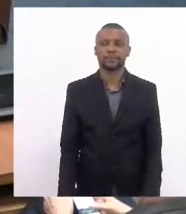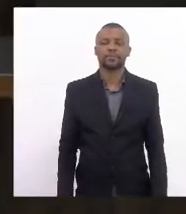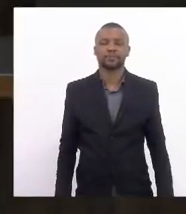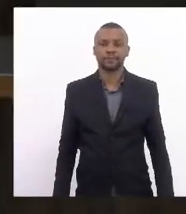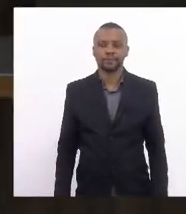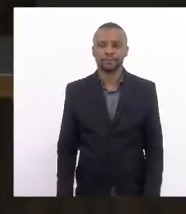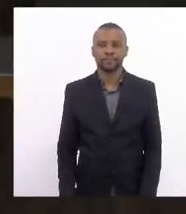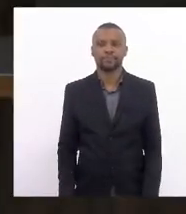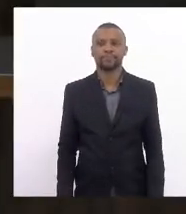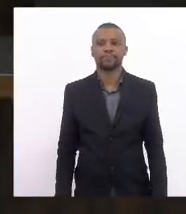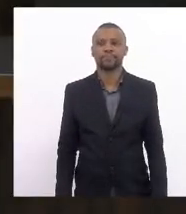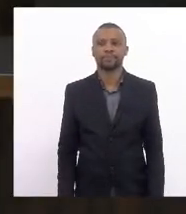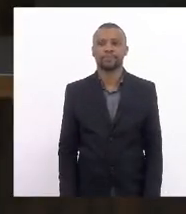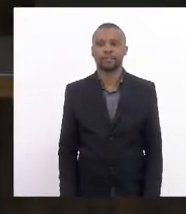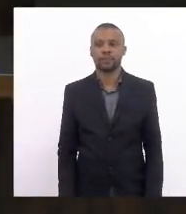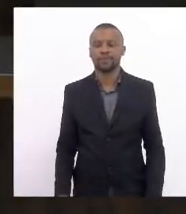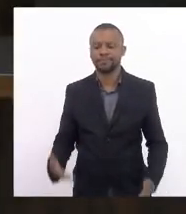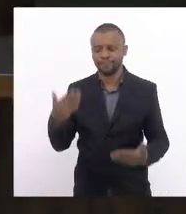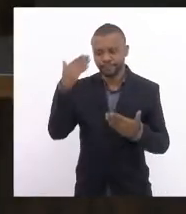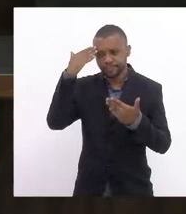Obrigado, deputado Carlos Mink.